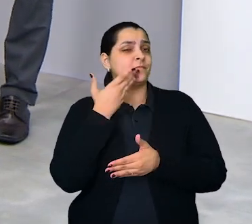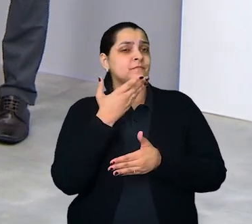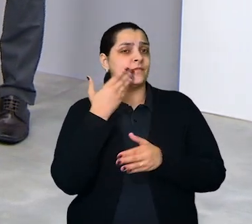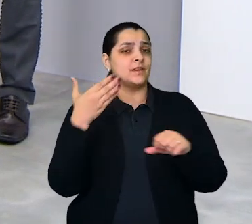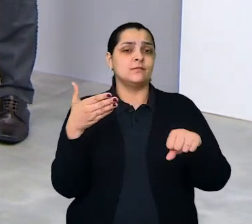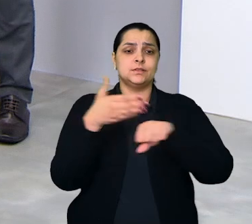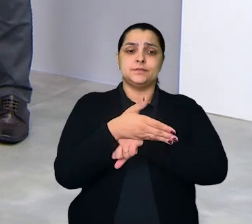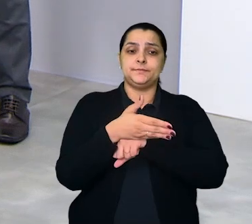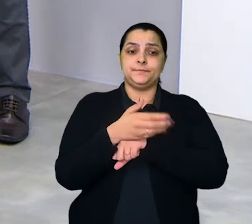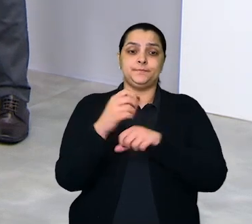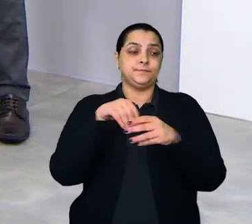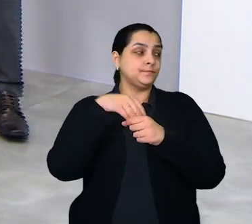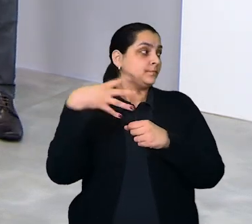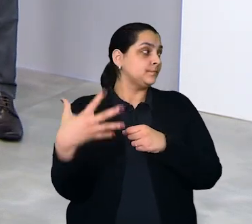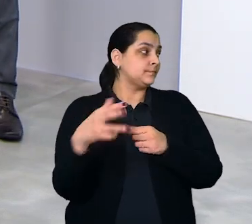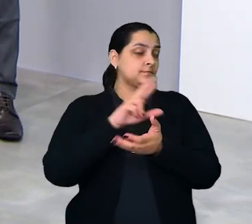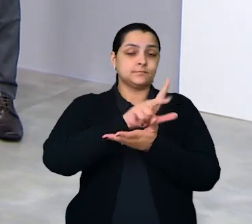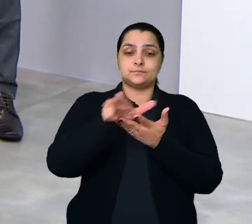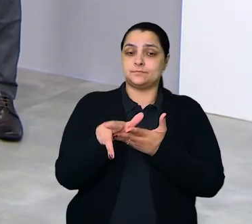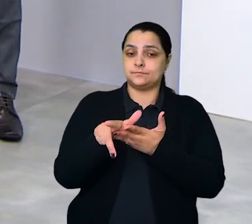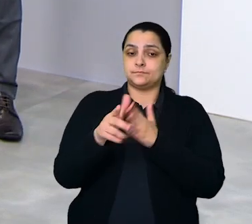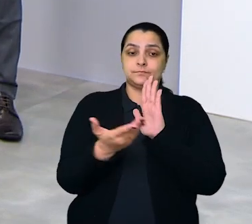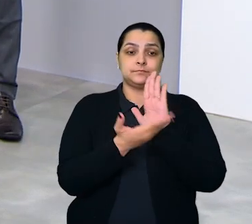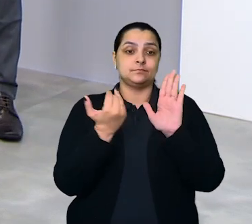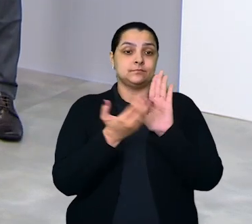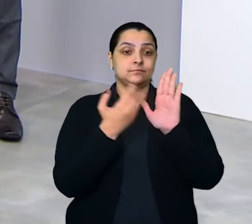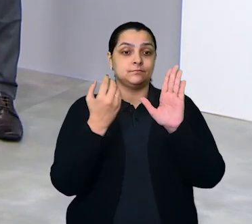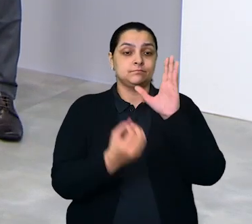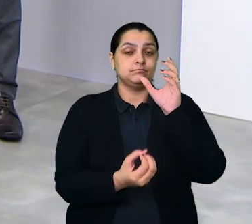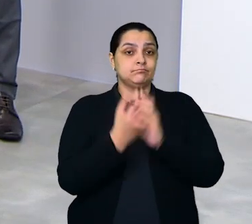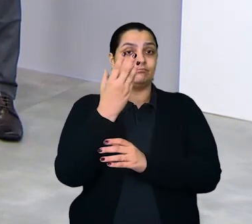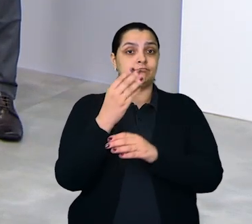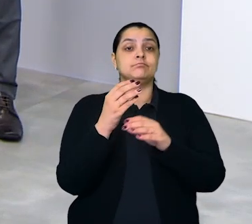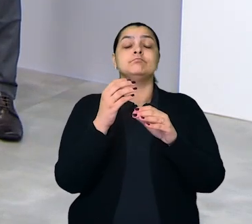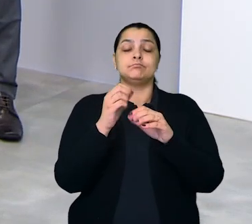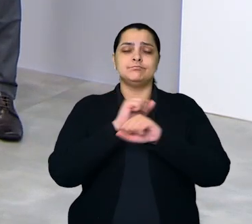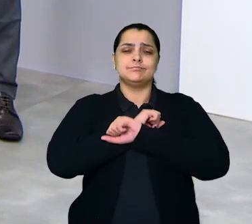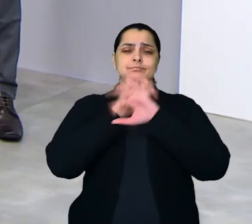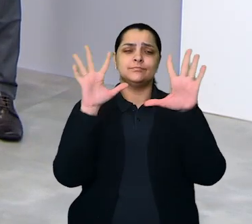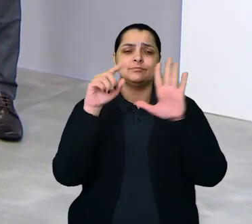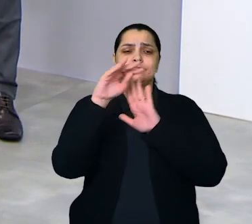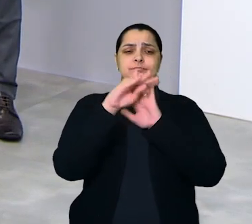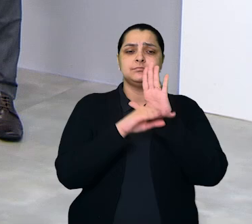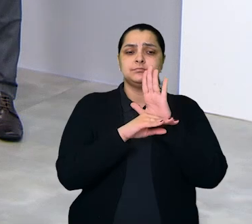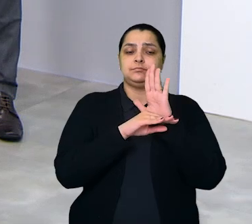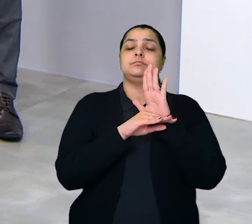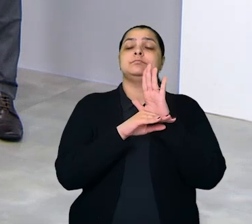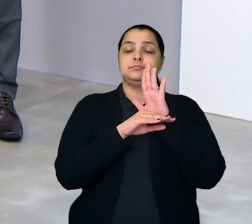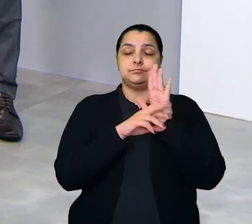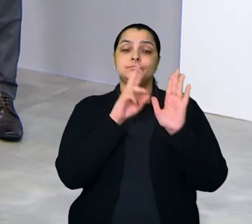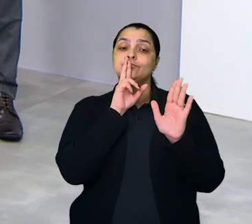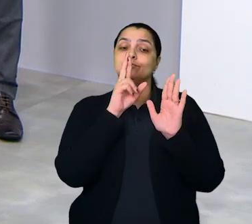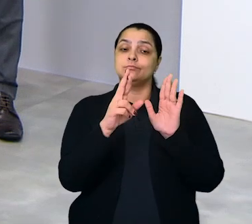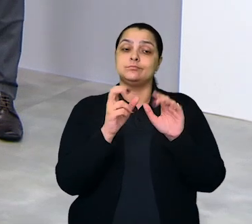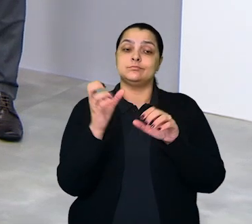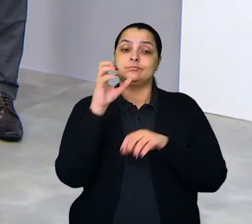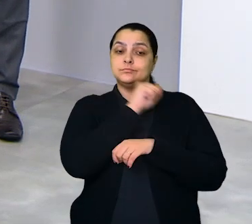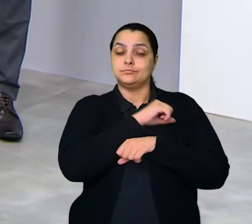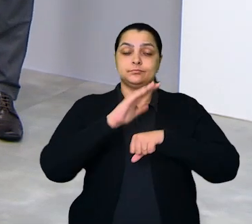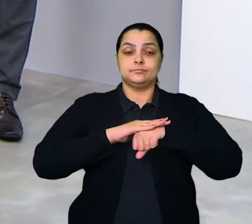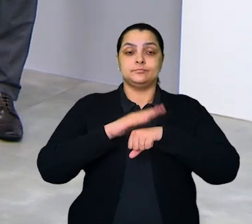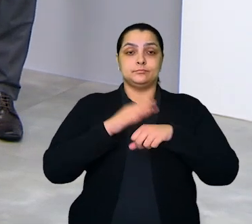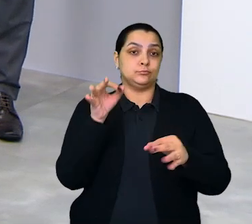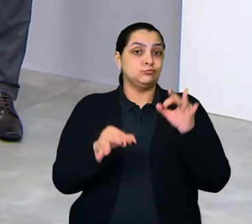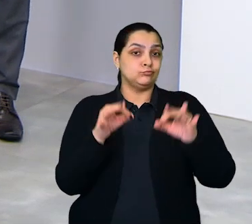o acesso ao conteúdo, Anderson, a página foi criada para promover transparência e eficiência na divulgação das ações promovidas